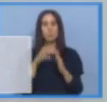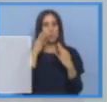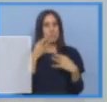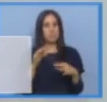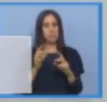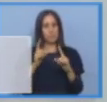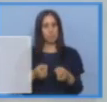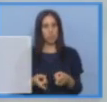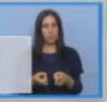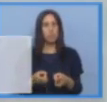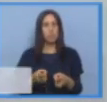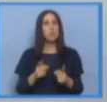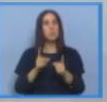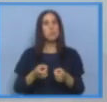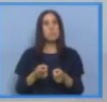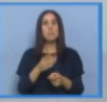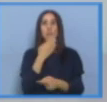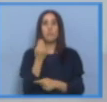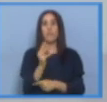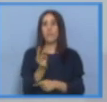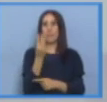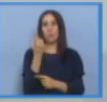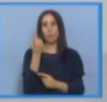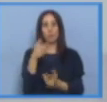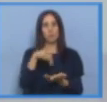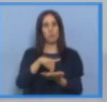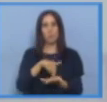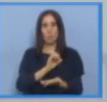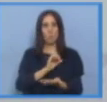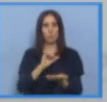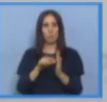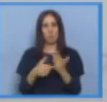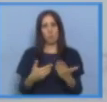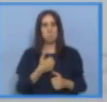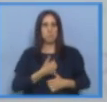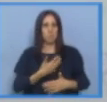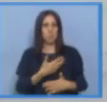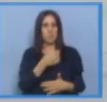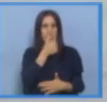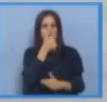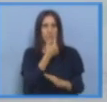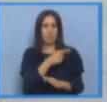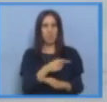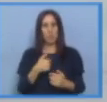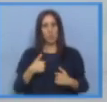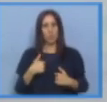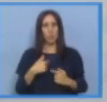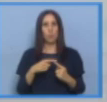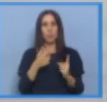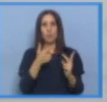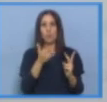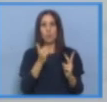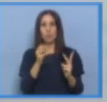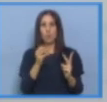Começou com 3 jovens, um deles já não está no projeto neste momento por questões profissionais. Portanto, teria sido eu, o